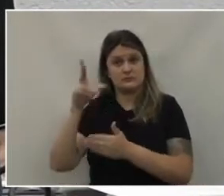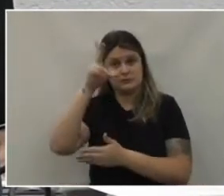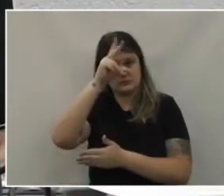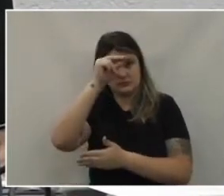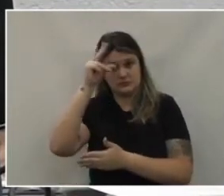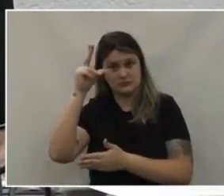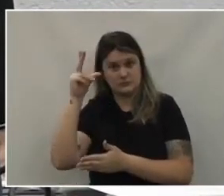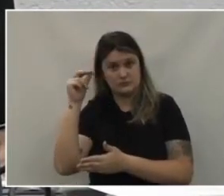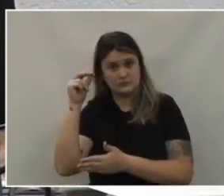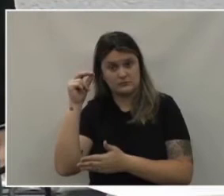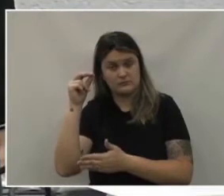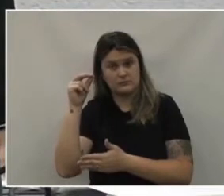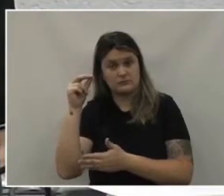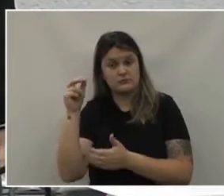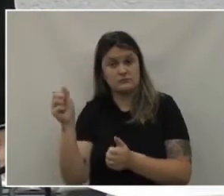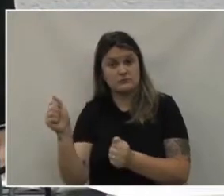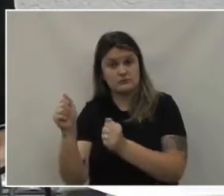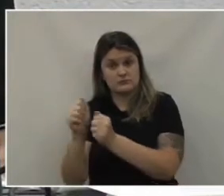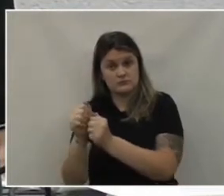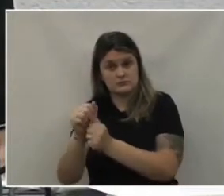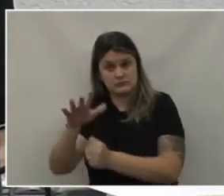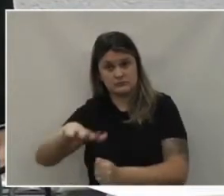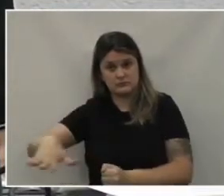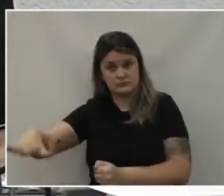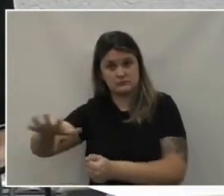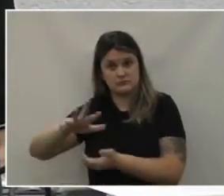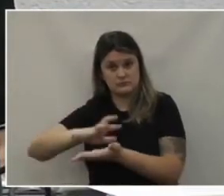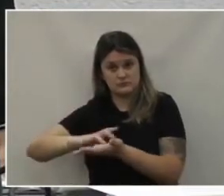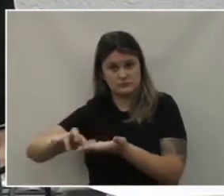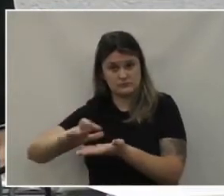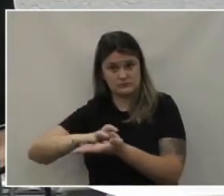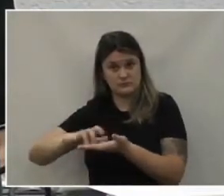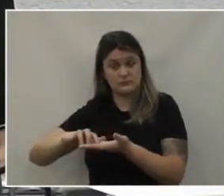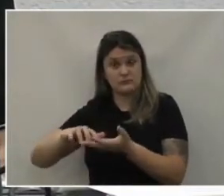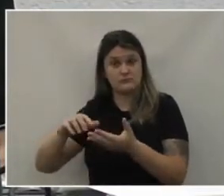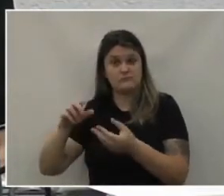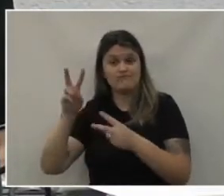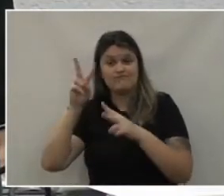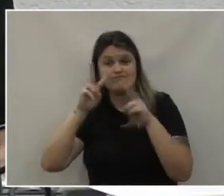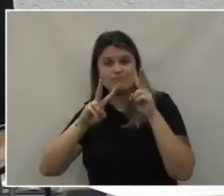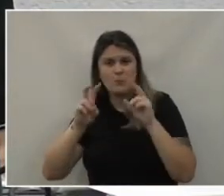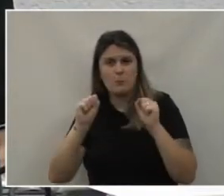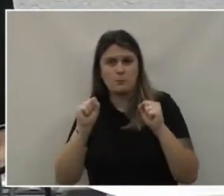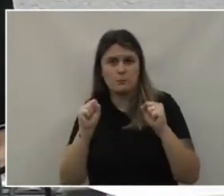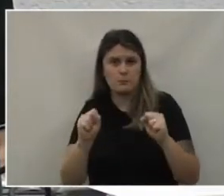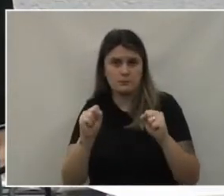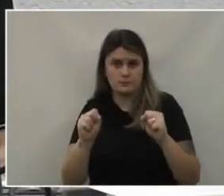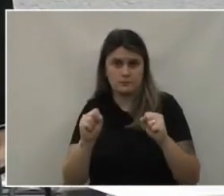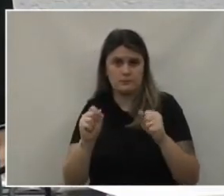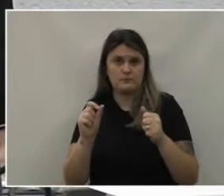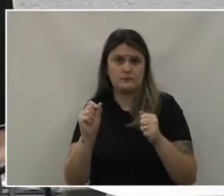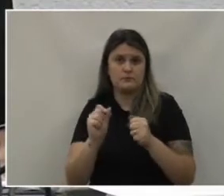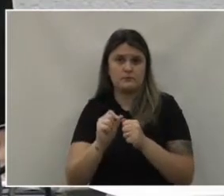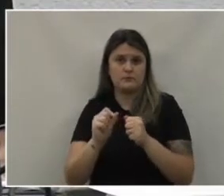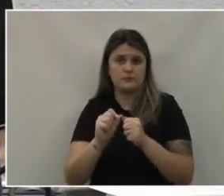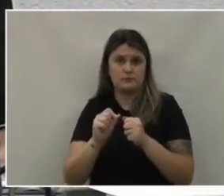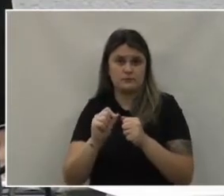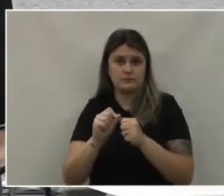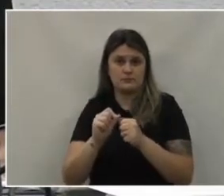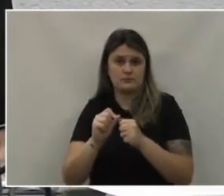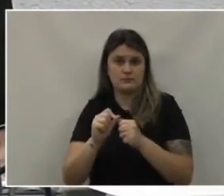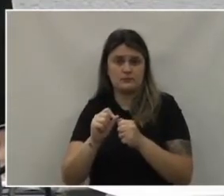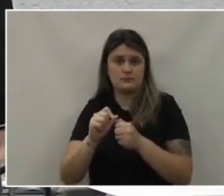municipal, para que, juntamente com os responsáveis, verifique a possibilidade em ser efetuado obra